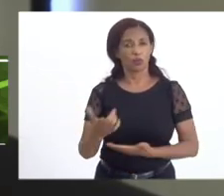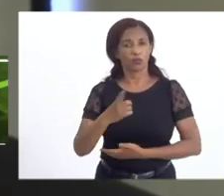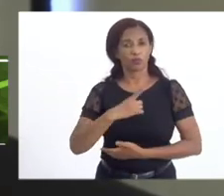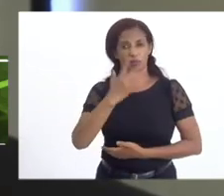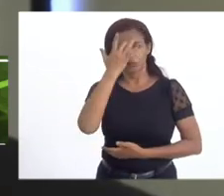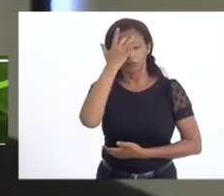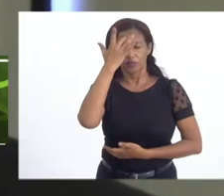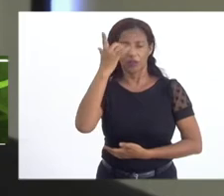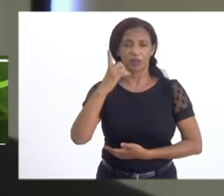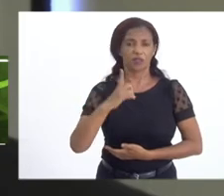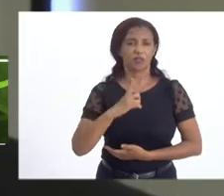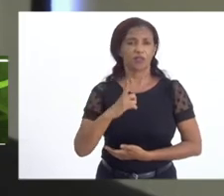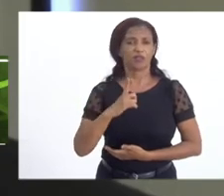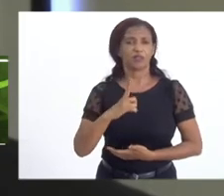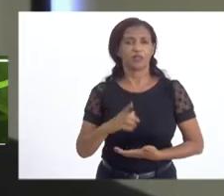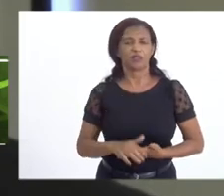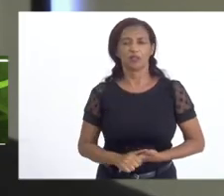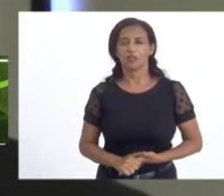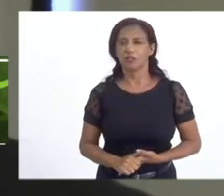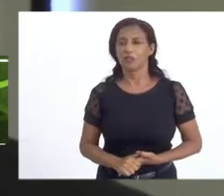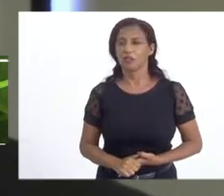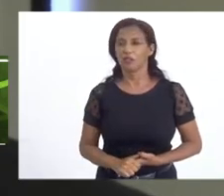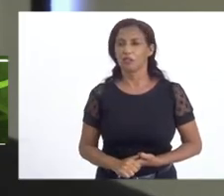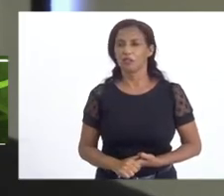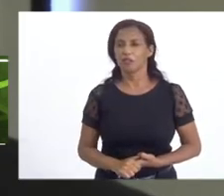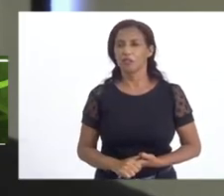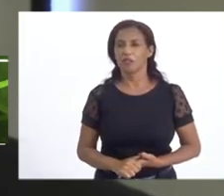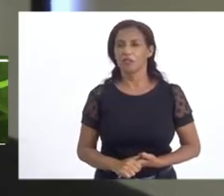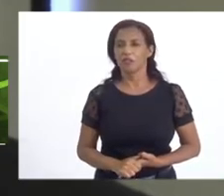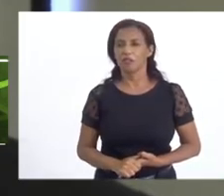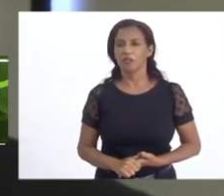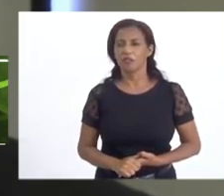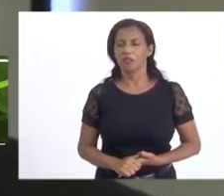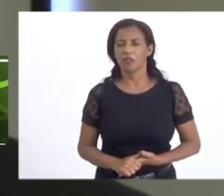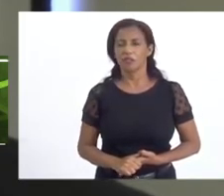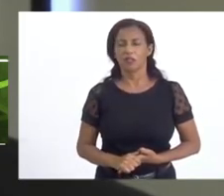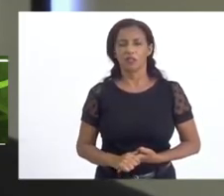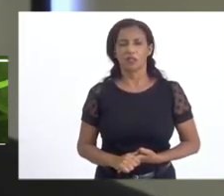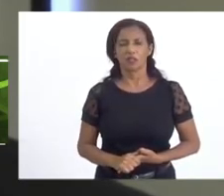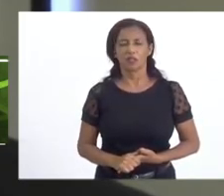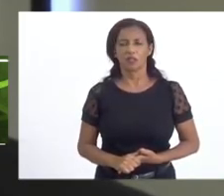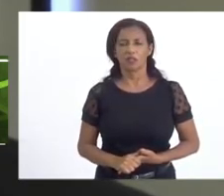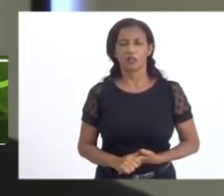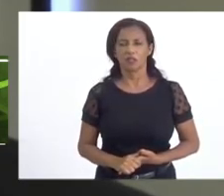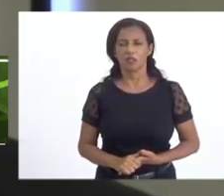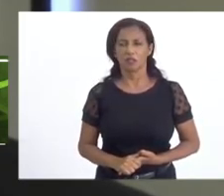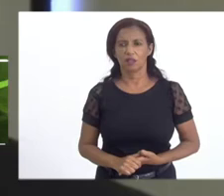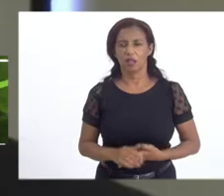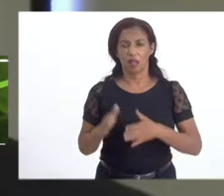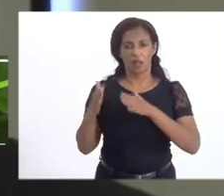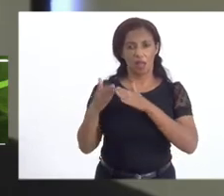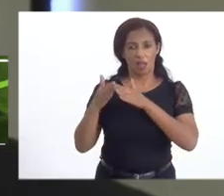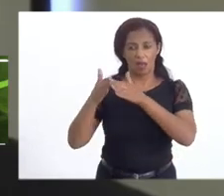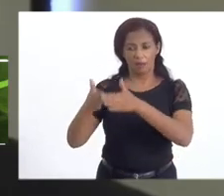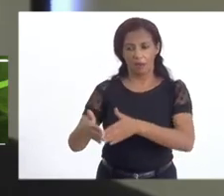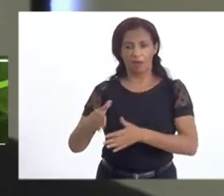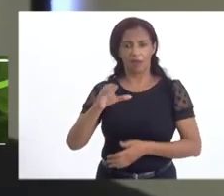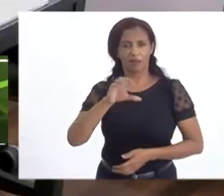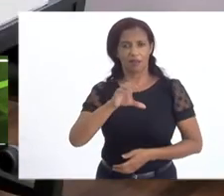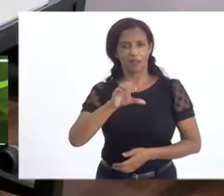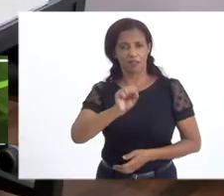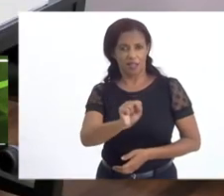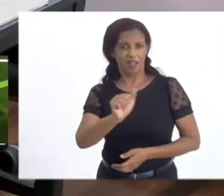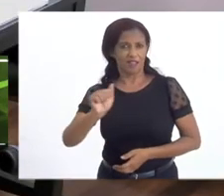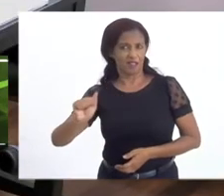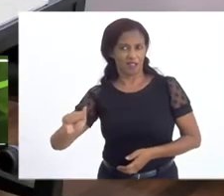a questão do porto, de as áreas, né, para rodoviar, a Barcas S.A.,